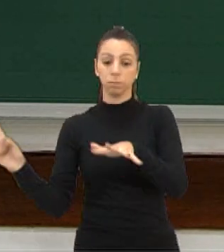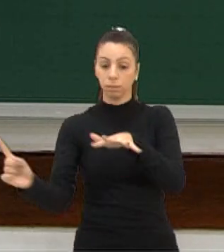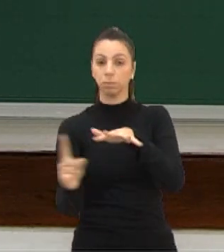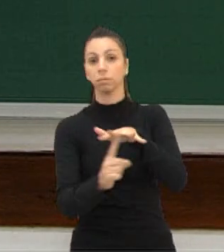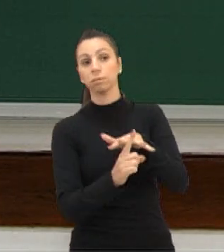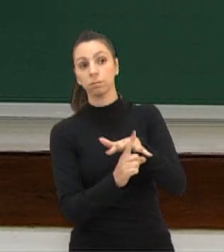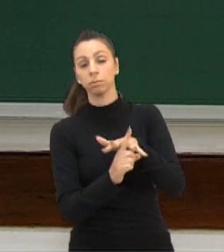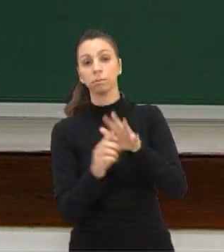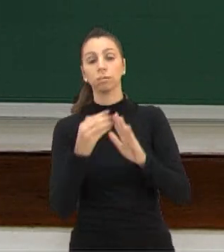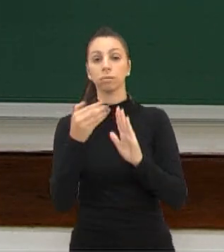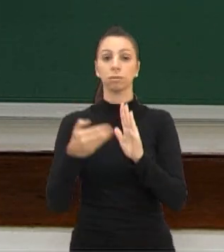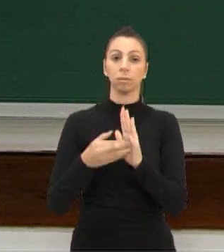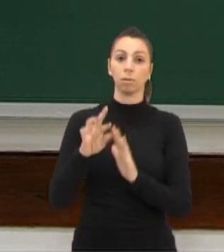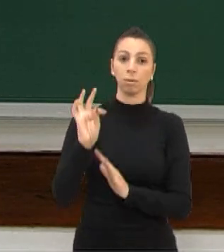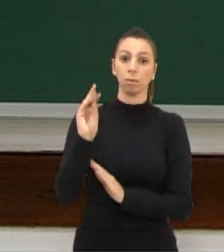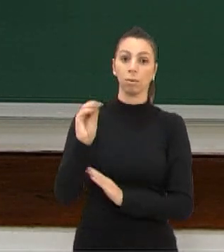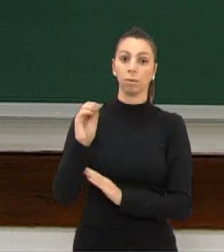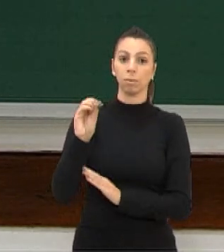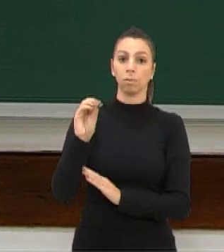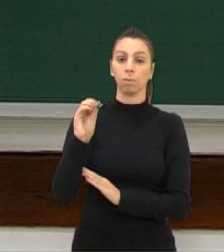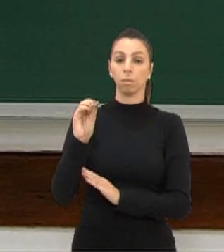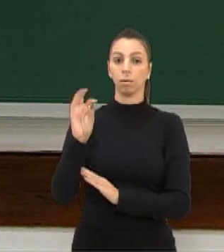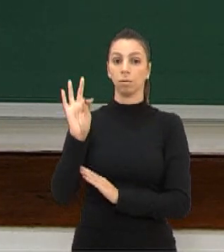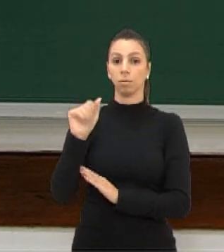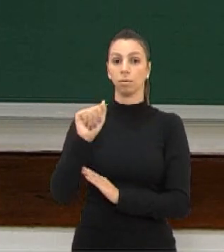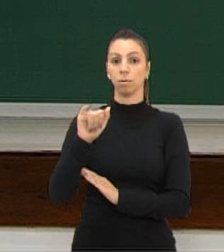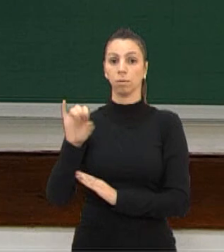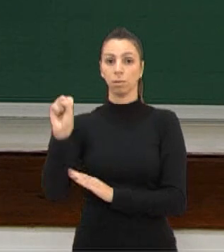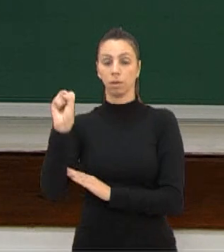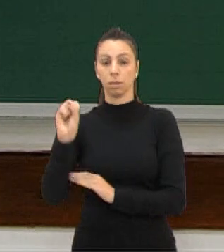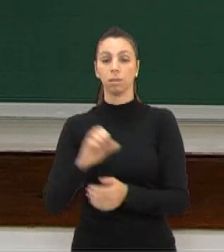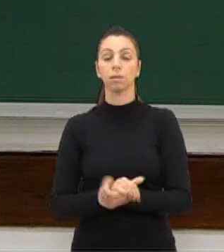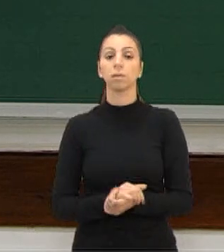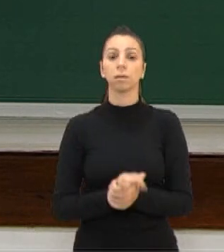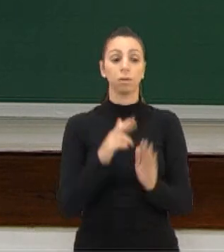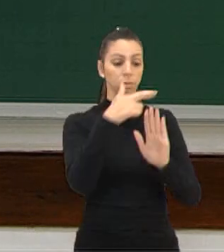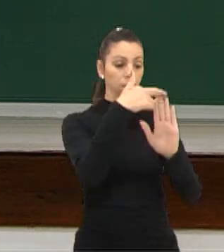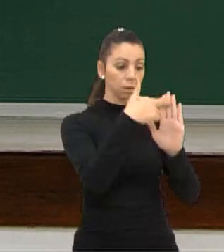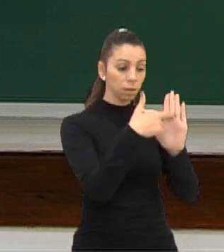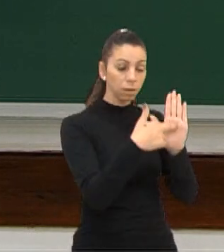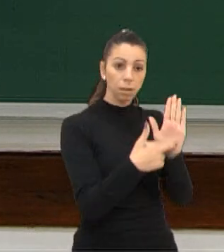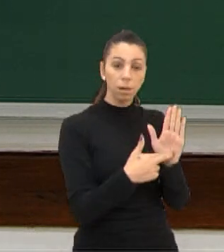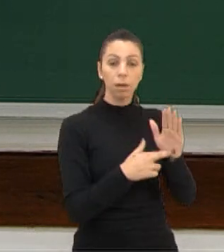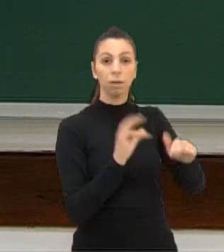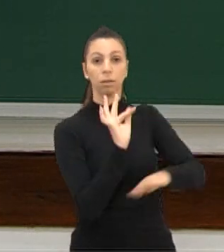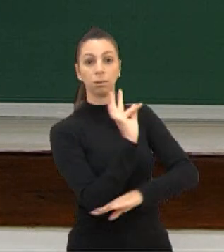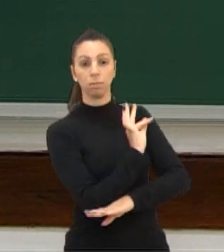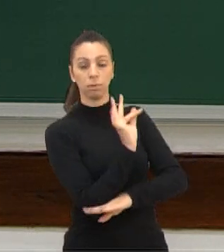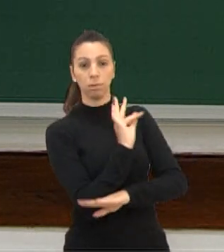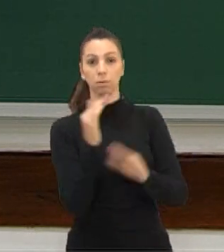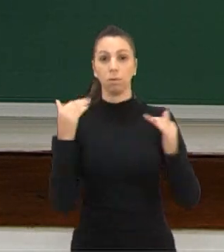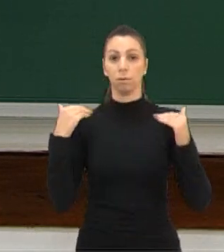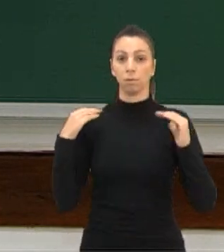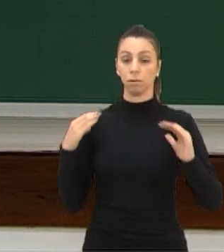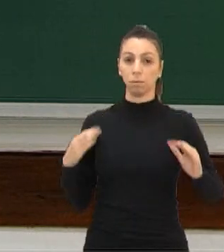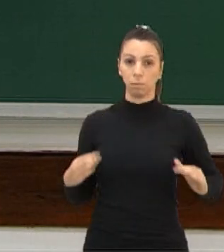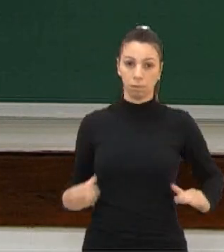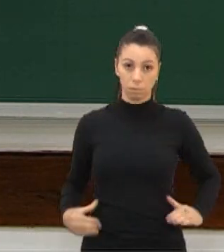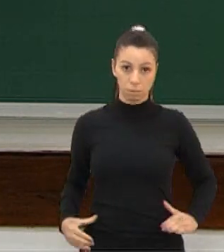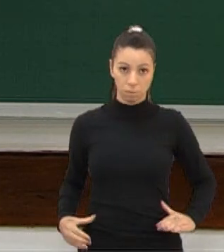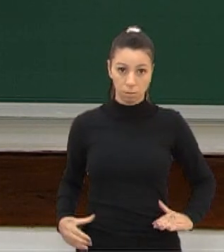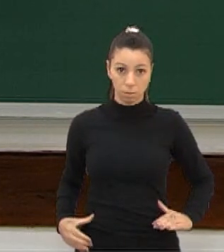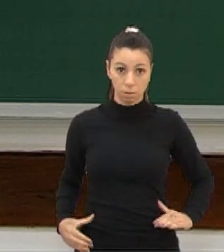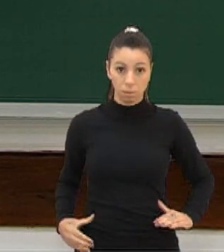as instituições totais, né? Então, são aonde há regras, há formalidades, há comportamentos, e todas elas cumprem uma